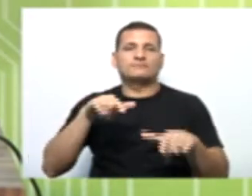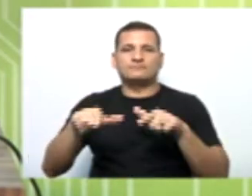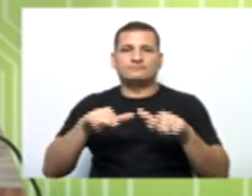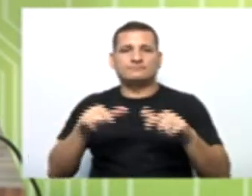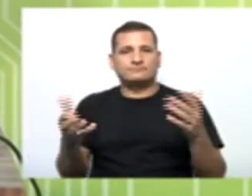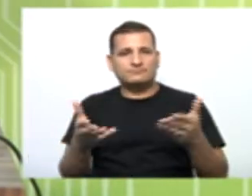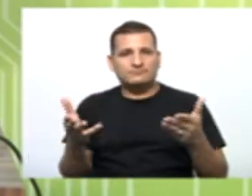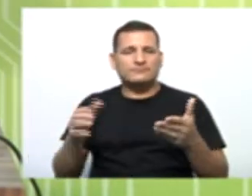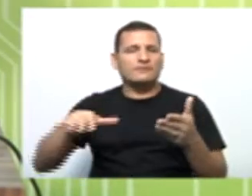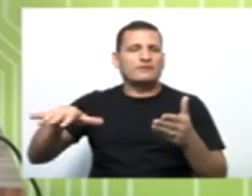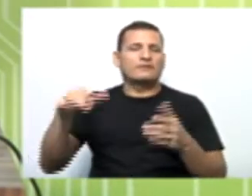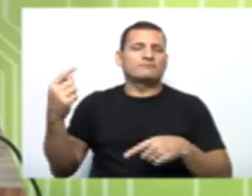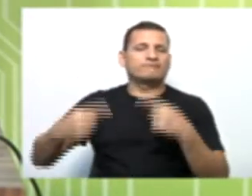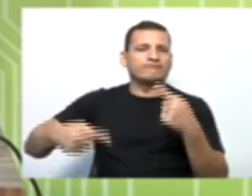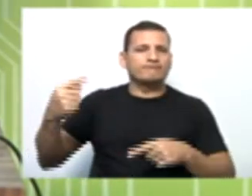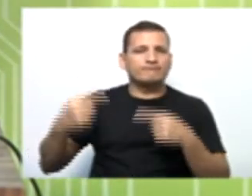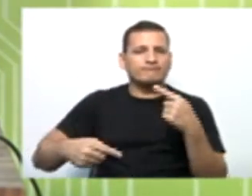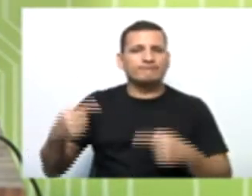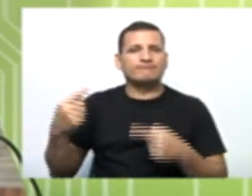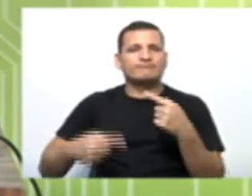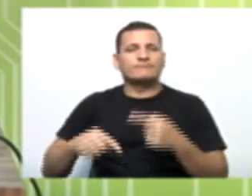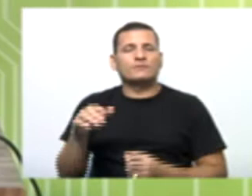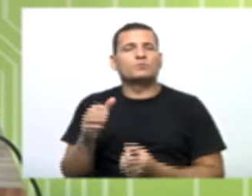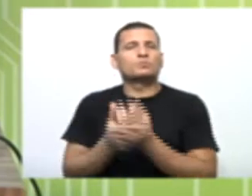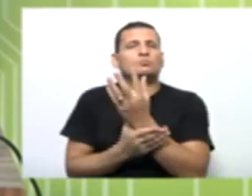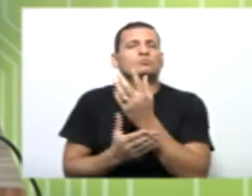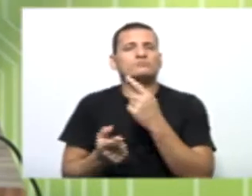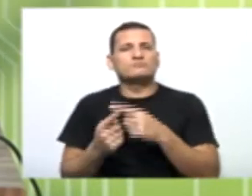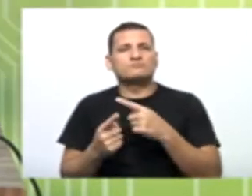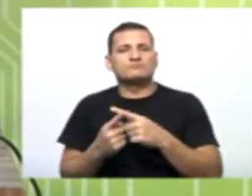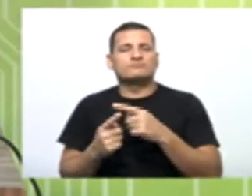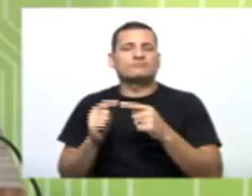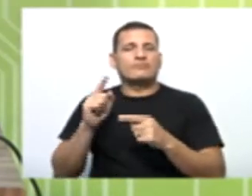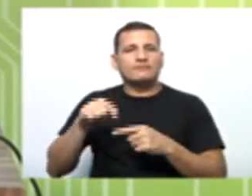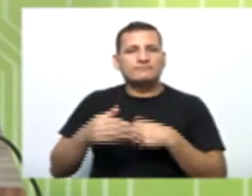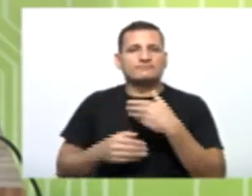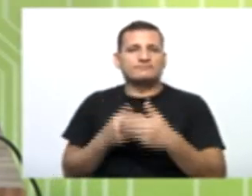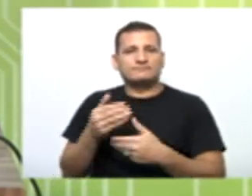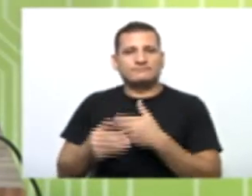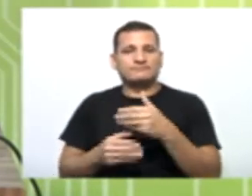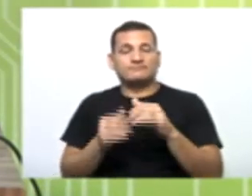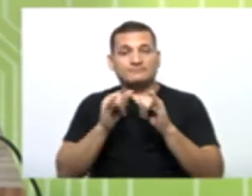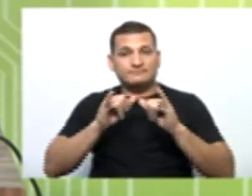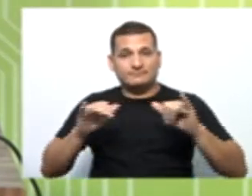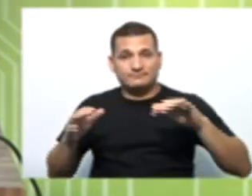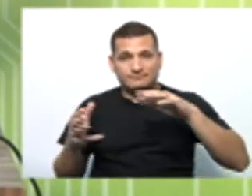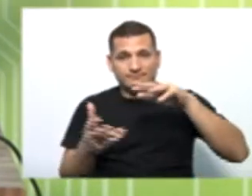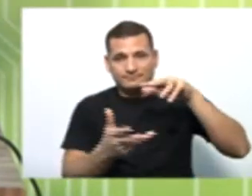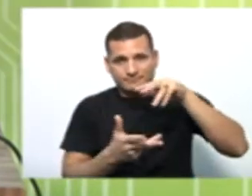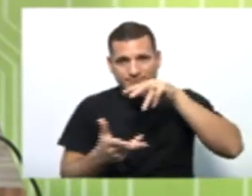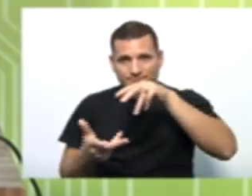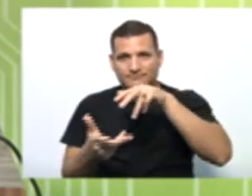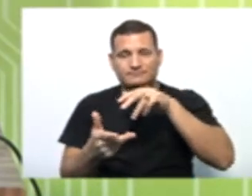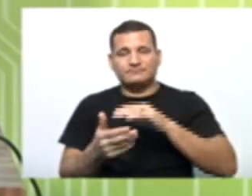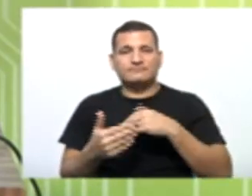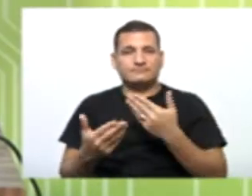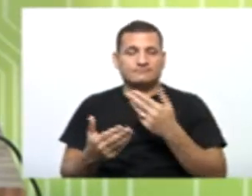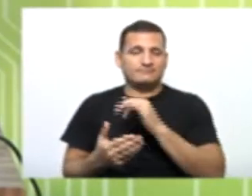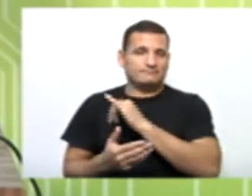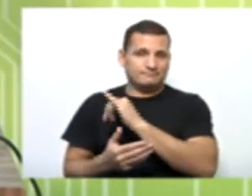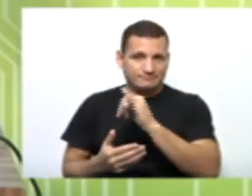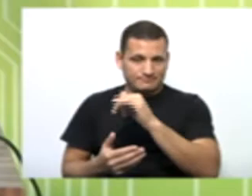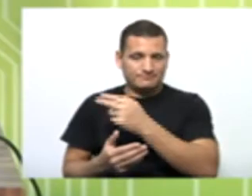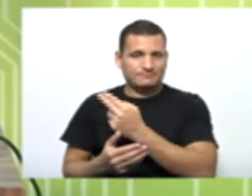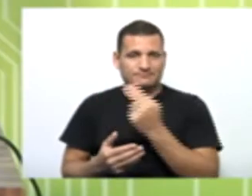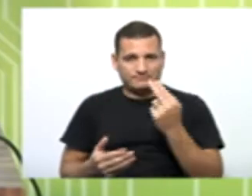trabalho competitivo, que surgiu em decorrência desse processo que nós chamamos de globalização. Como eu falei para vocês, meu nome é